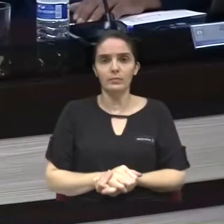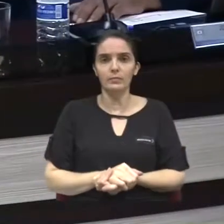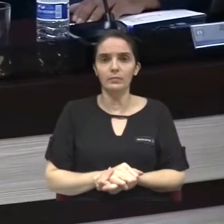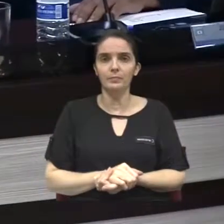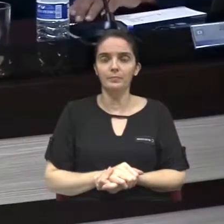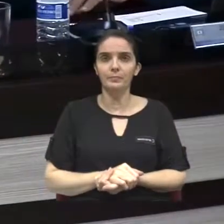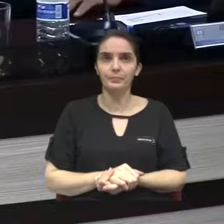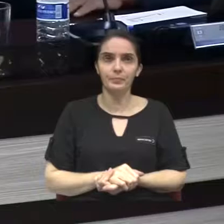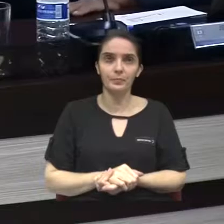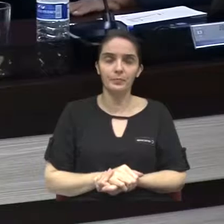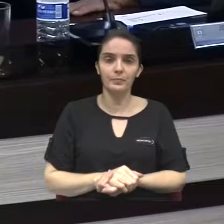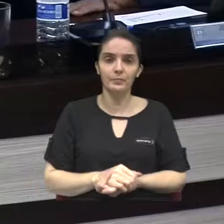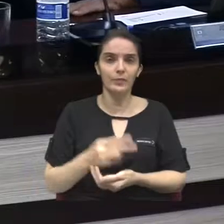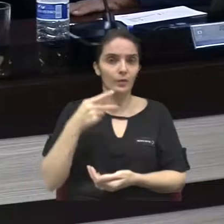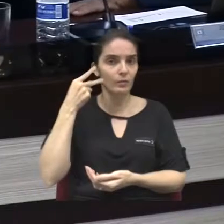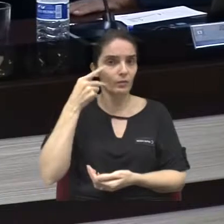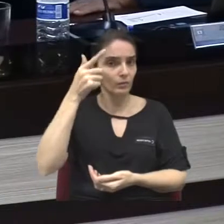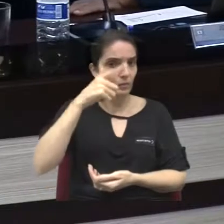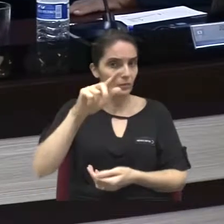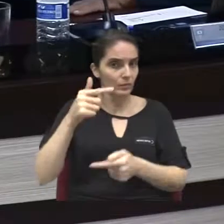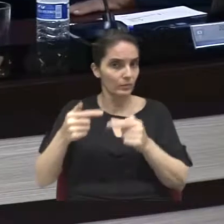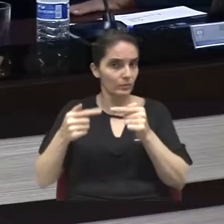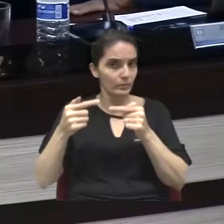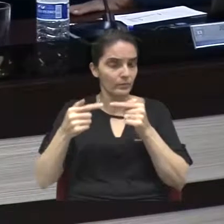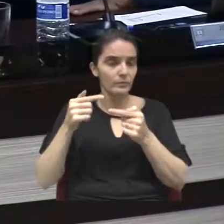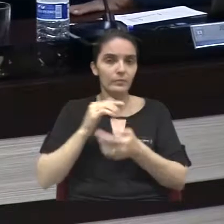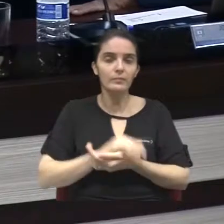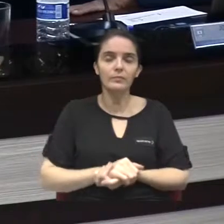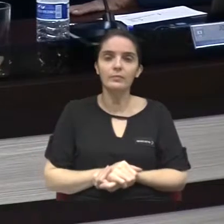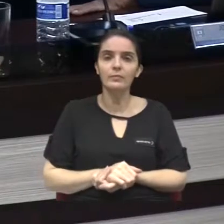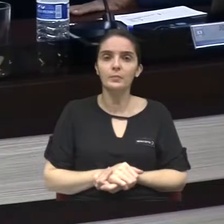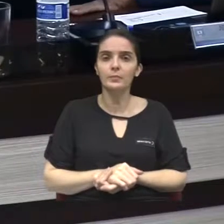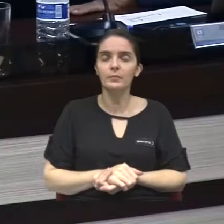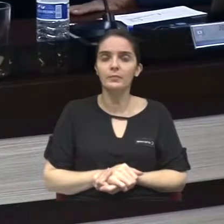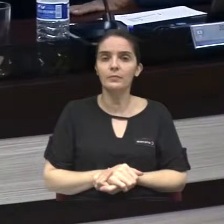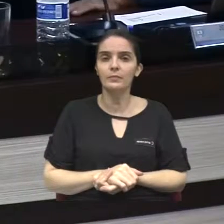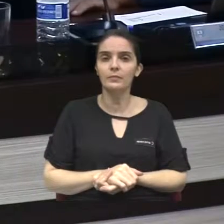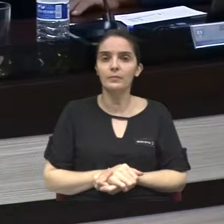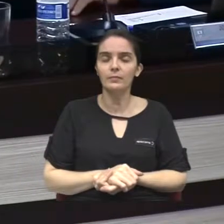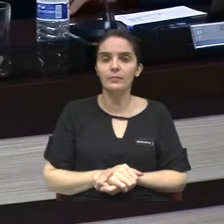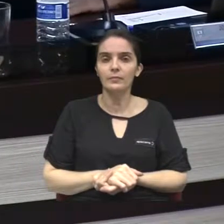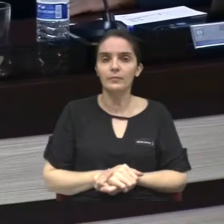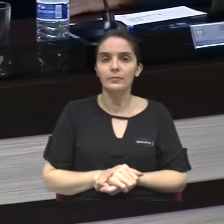Mais algum vereador deseja discutir? Eu quero, senhor presidente. Vereador Cleiton Silva.